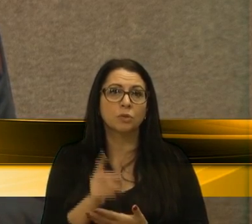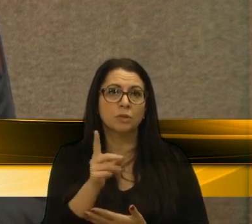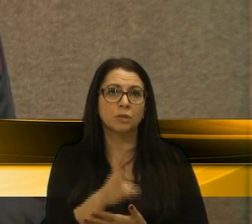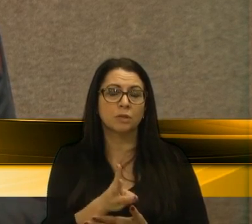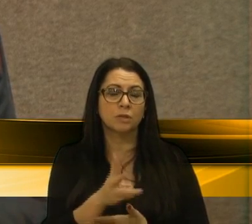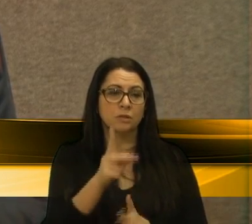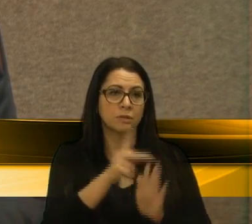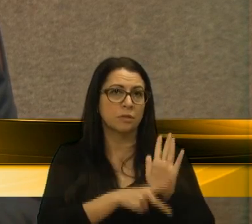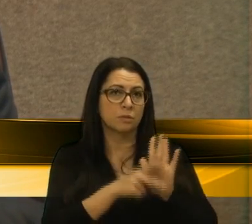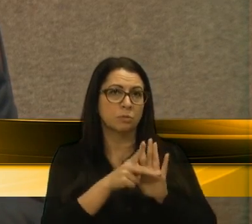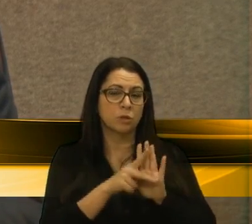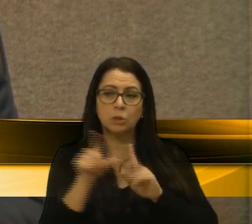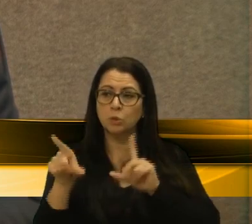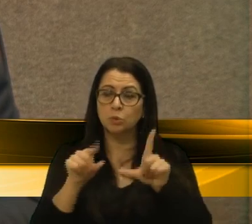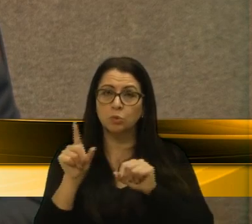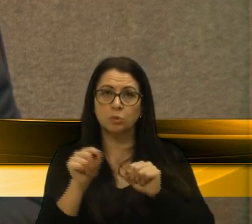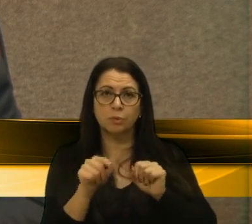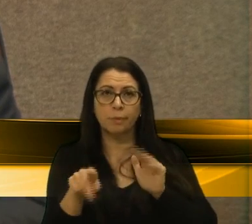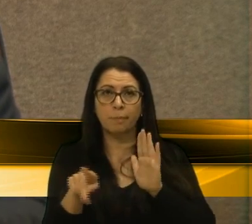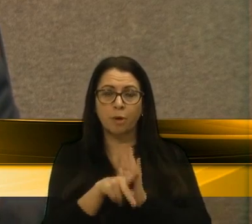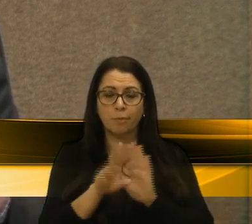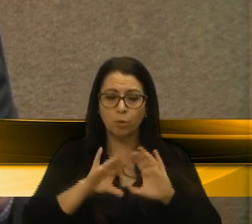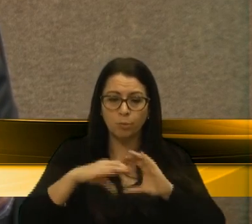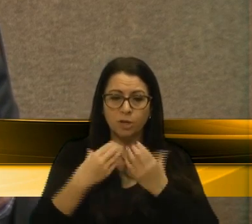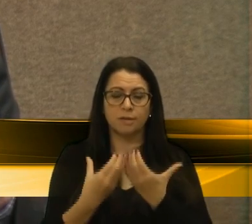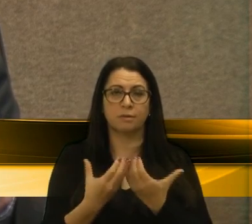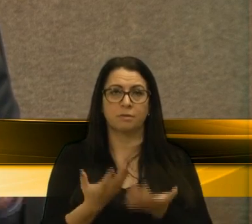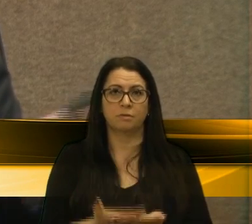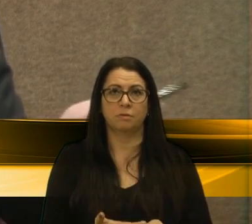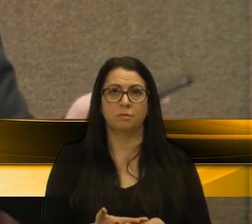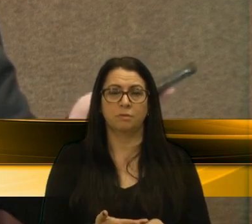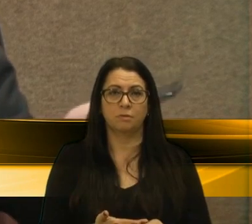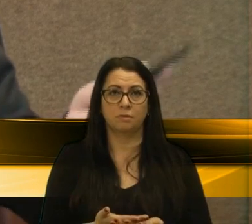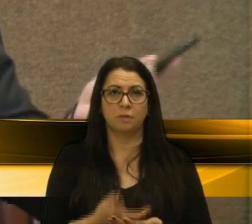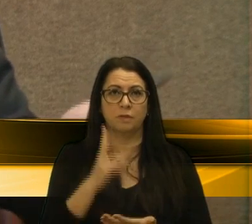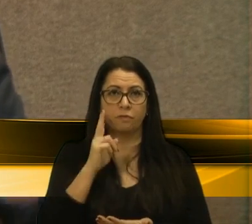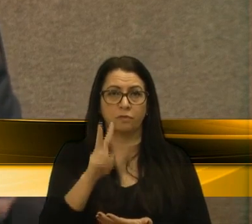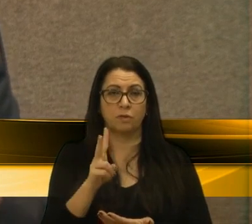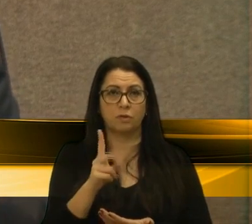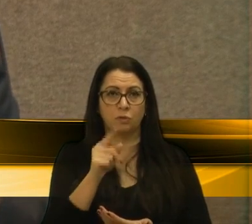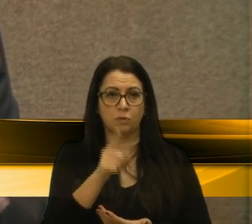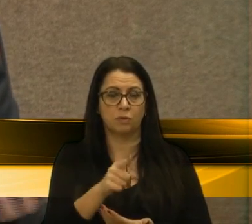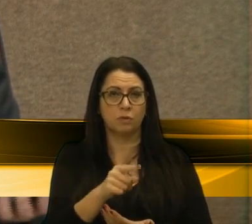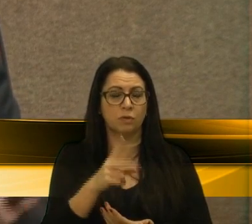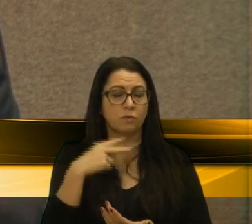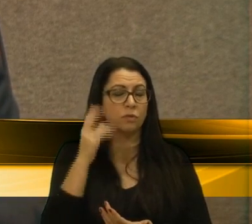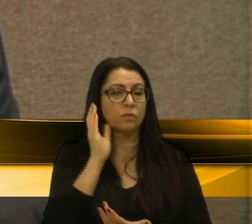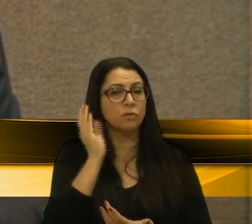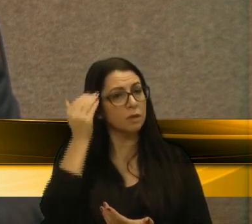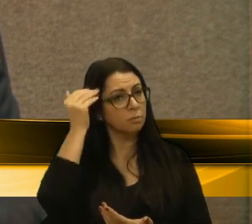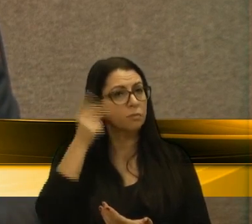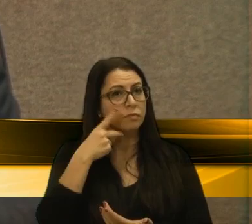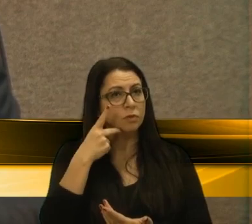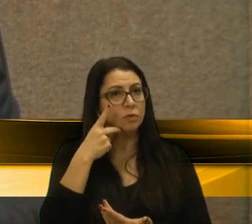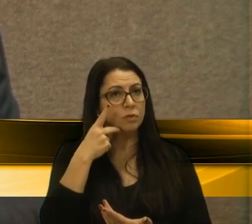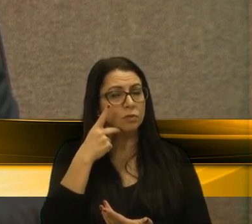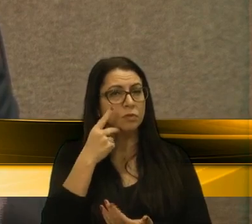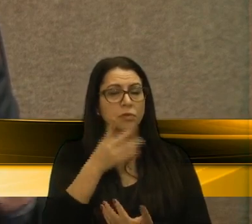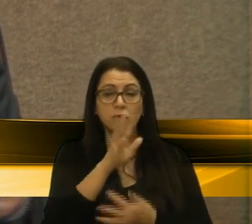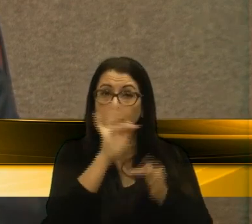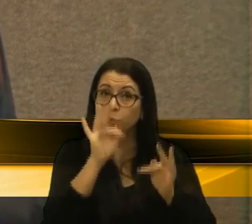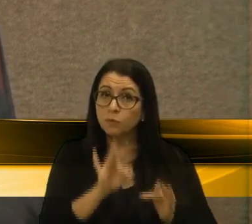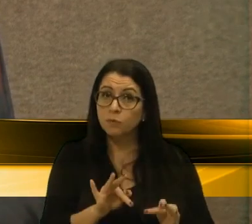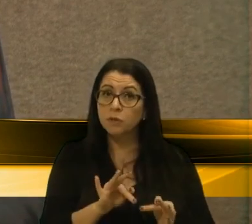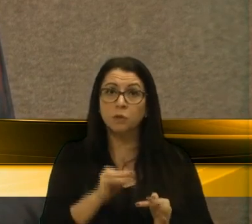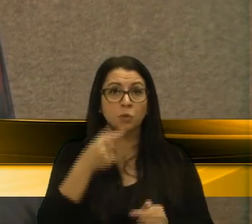projetos escolhidos pela própria comunidade. Pegando como gancho o que o vereador Felipe falou, nós ficamos muito felizes